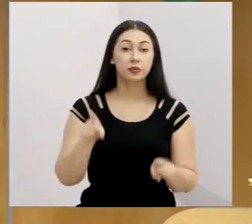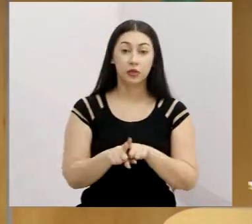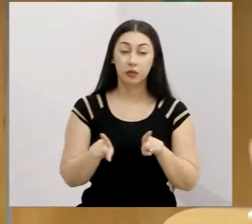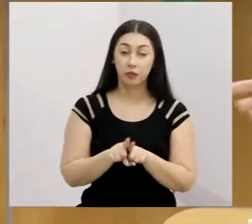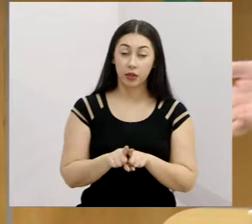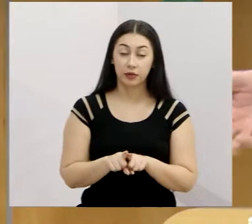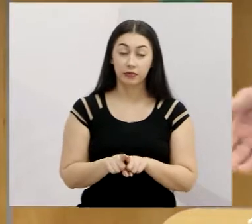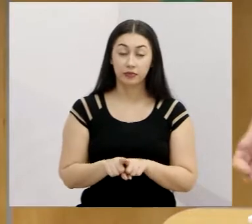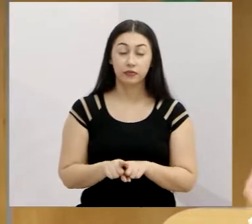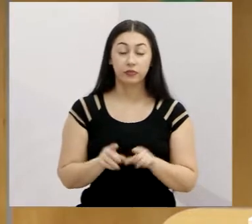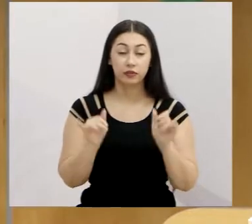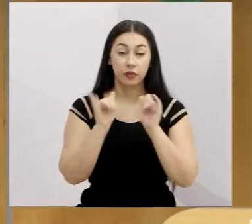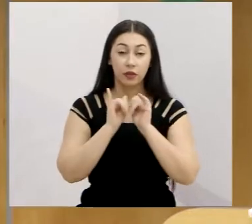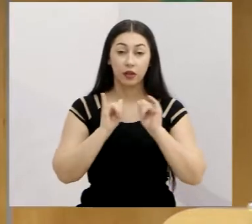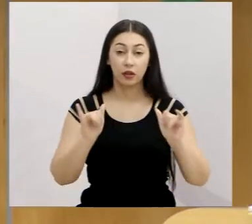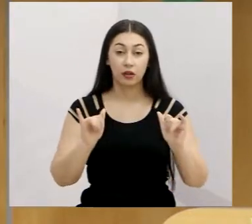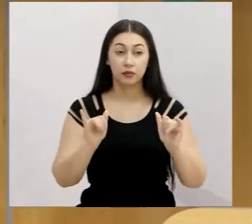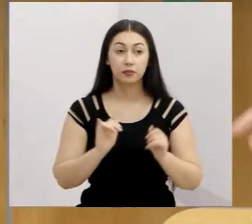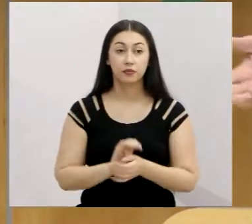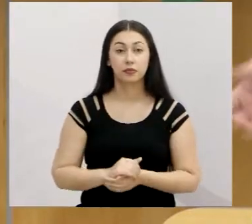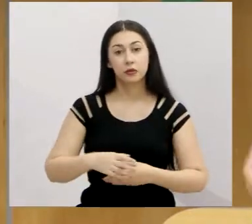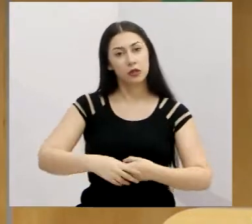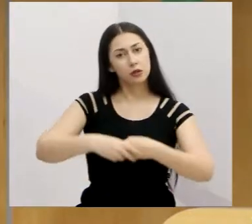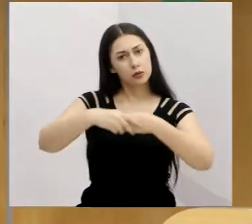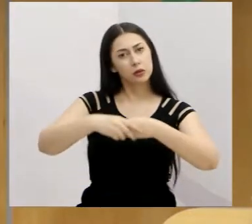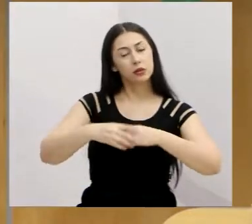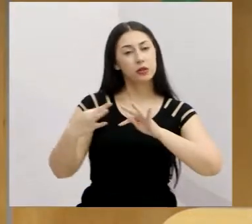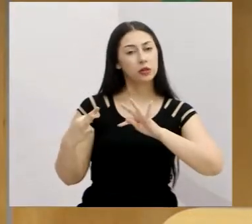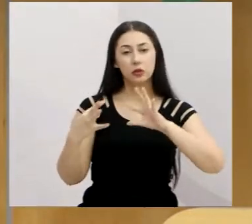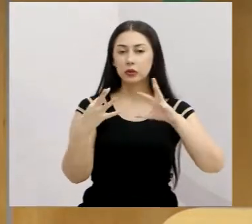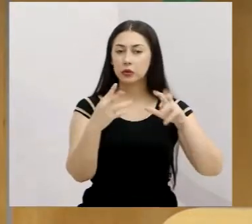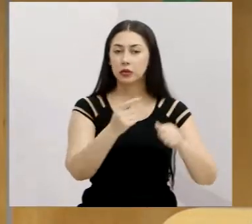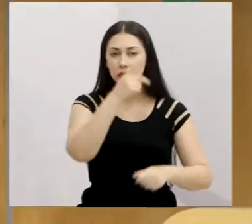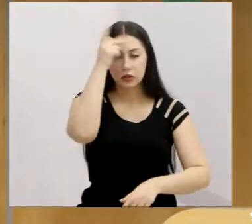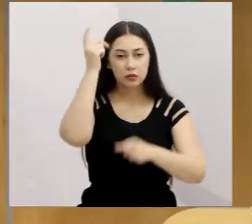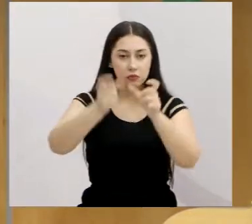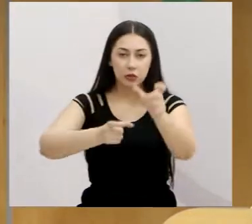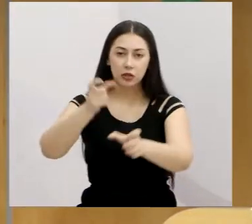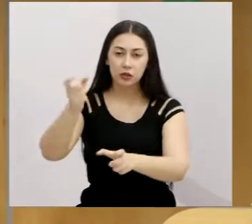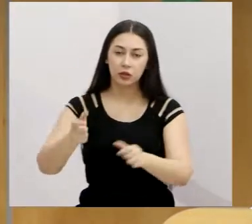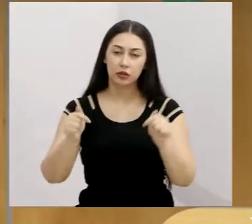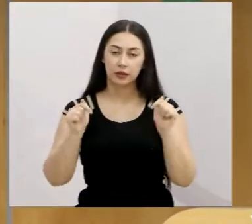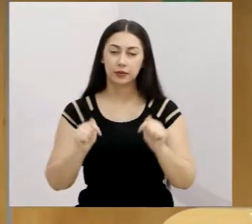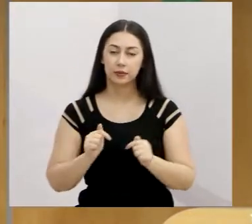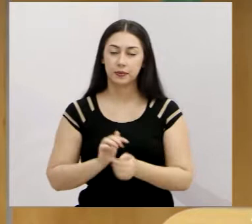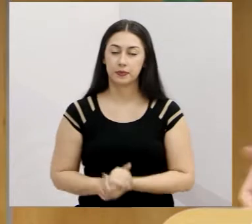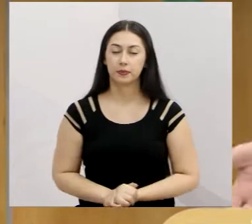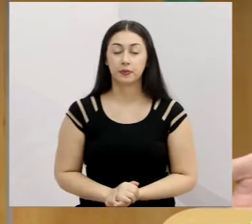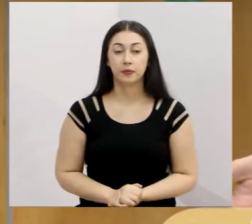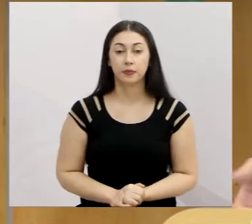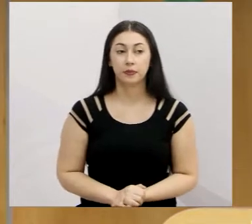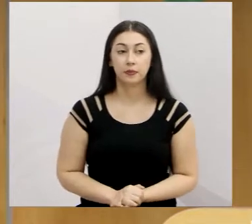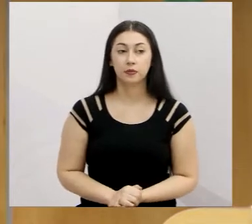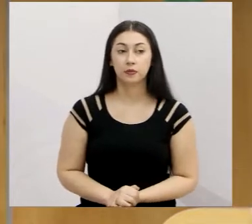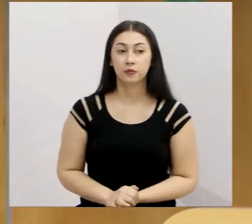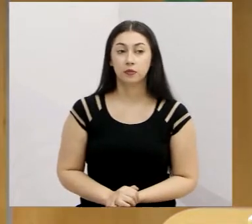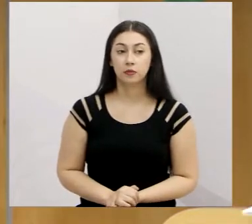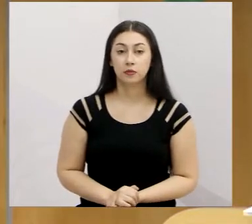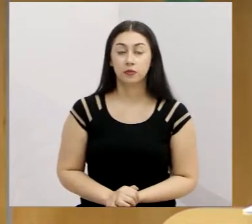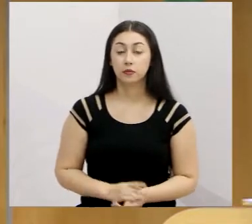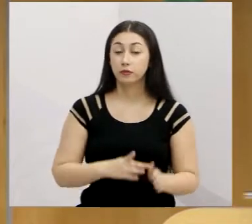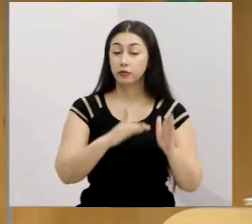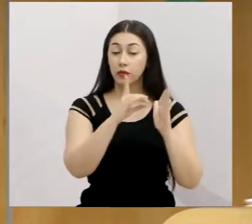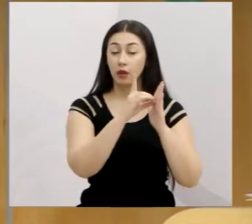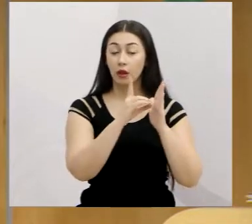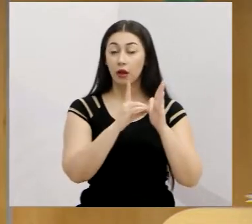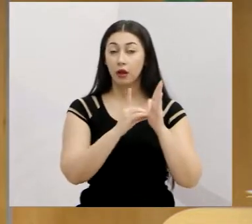também ressaltando que essa fica saltamos que essa saudação se estende aos demais presentes neste Plenário é sobre este